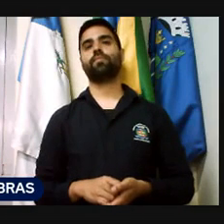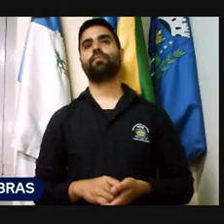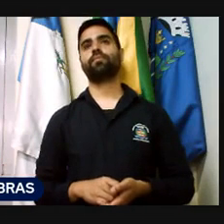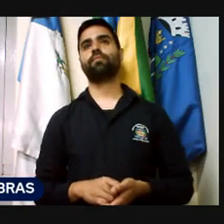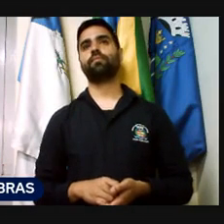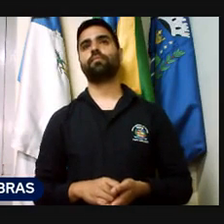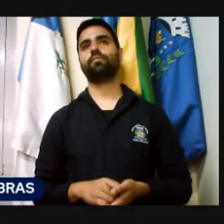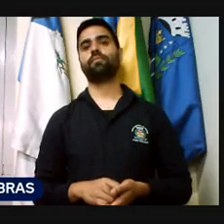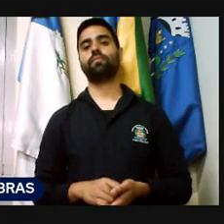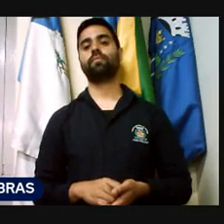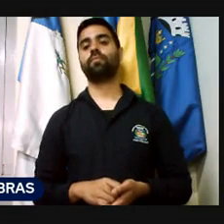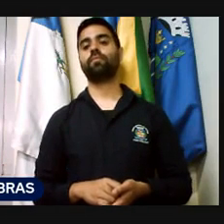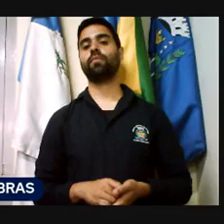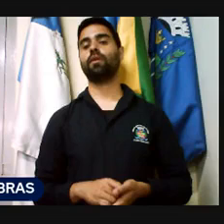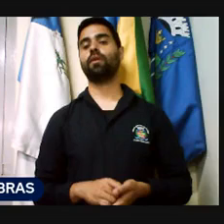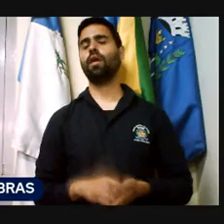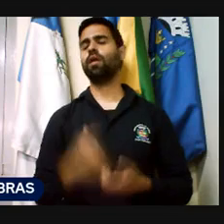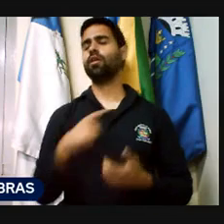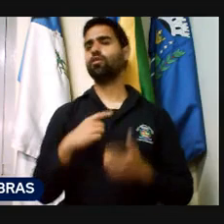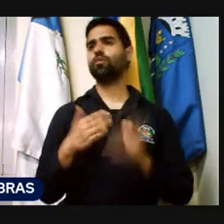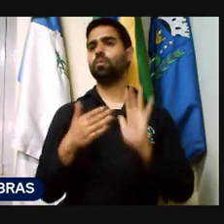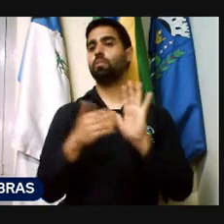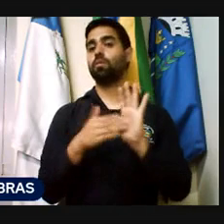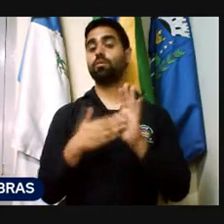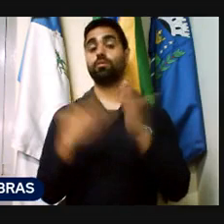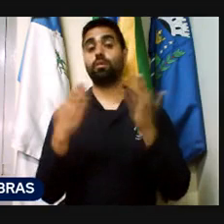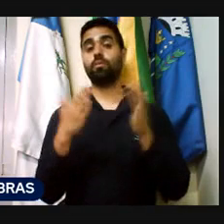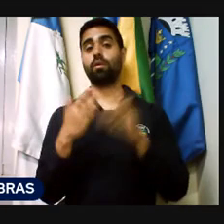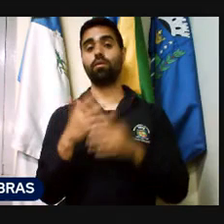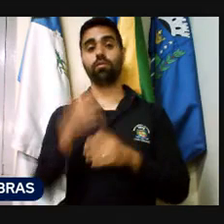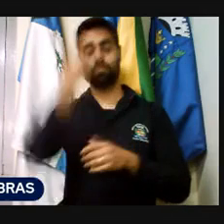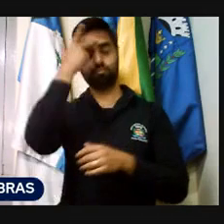moções de aplausos aos cabos Rogério Araújo,